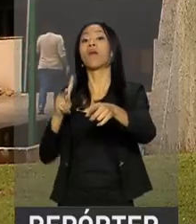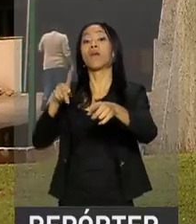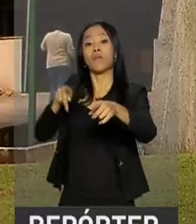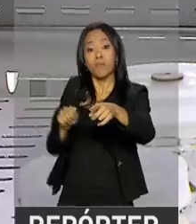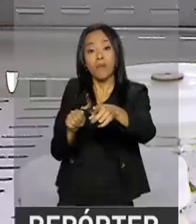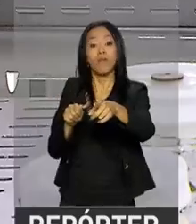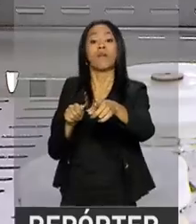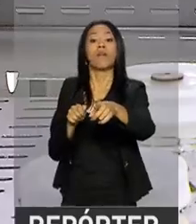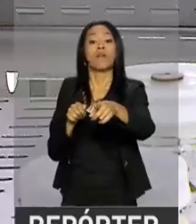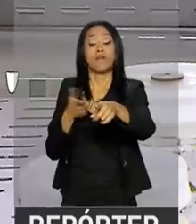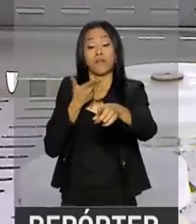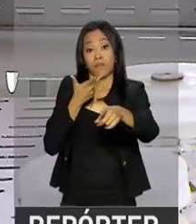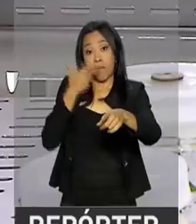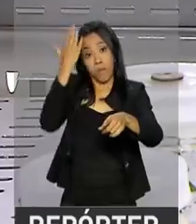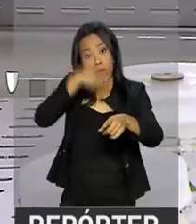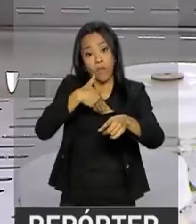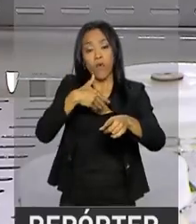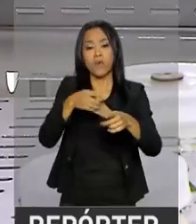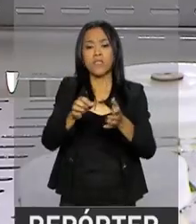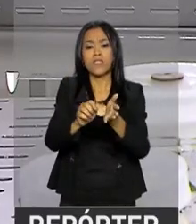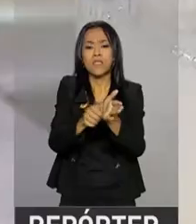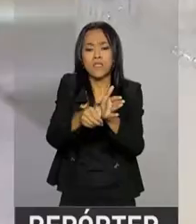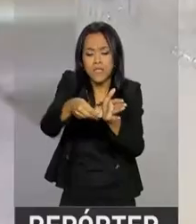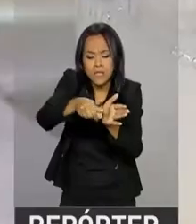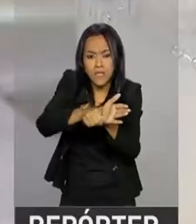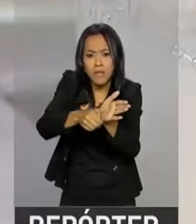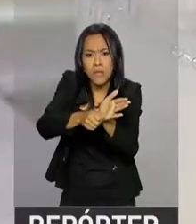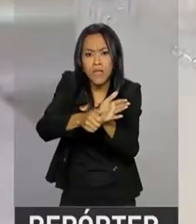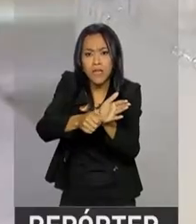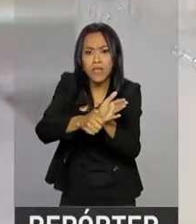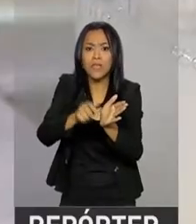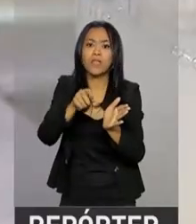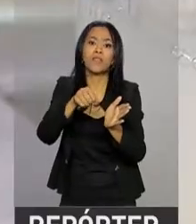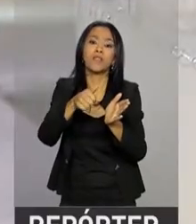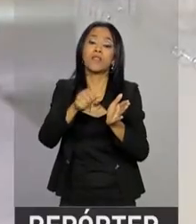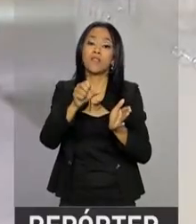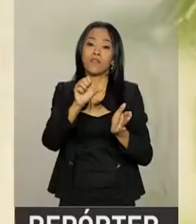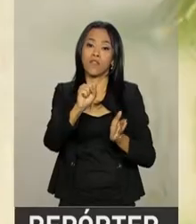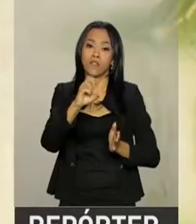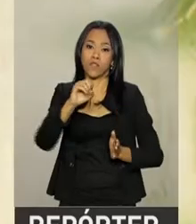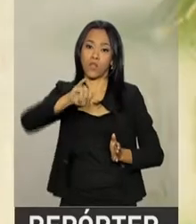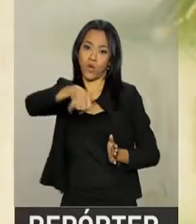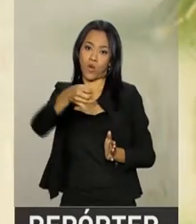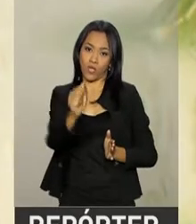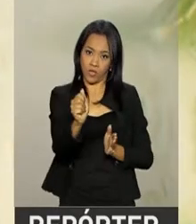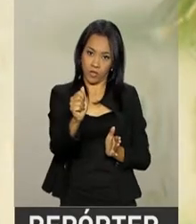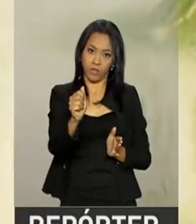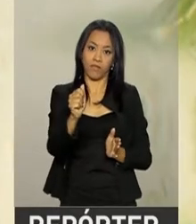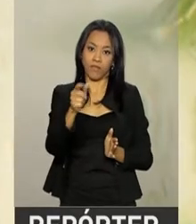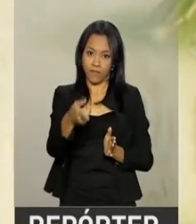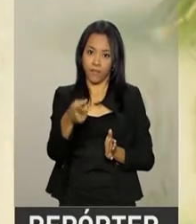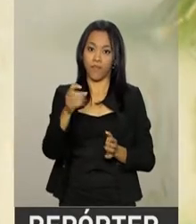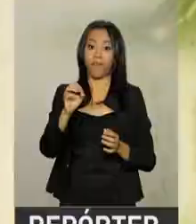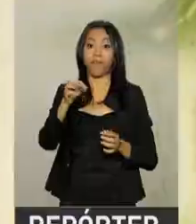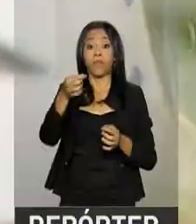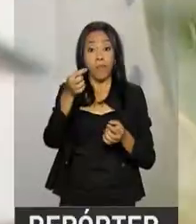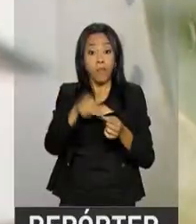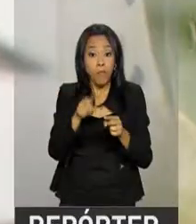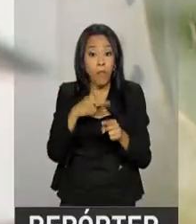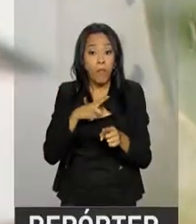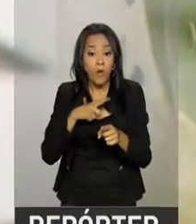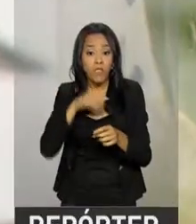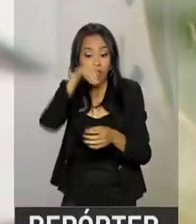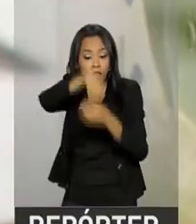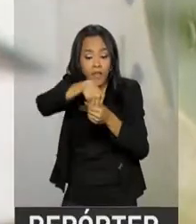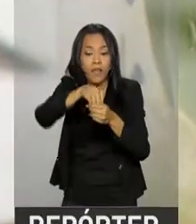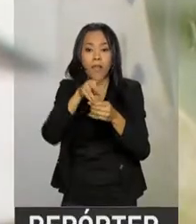mostrou que sementes de soja geneticamente modificadas podem produzir uma proteína essa proteína chamada